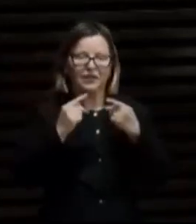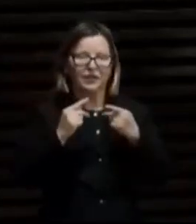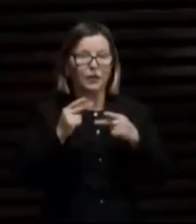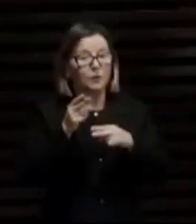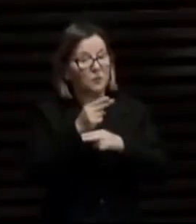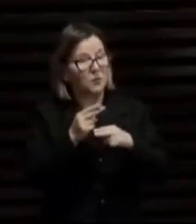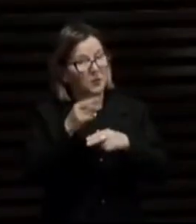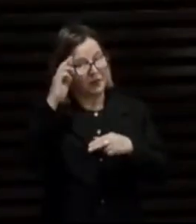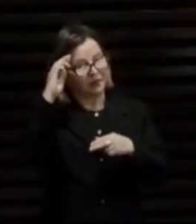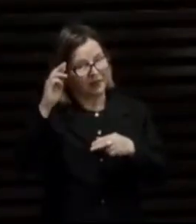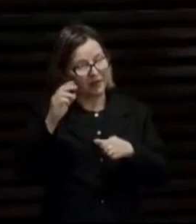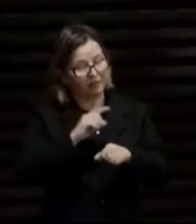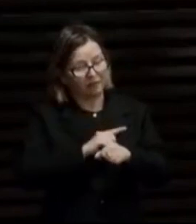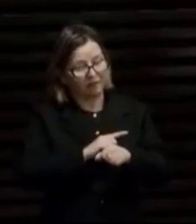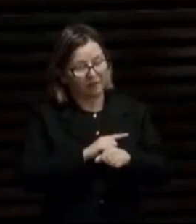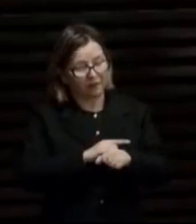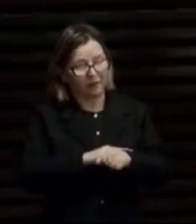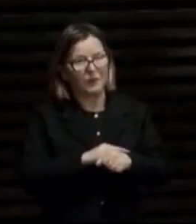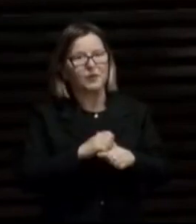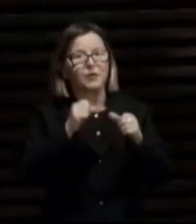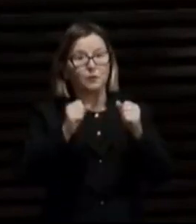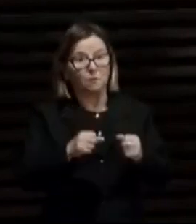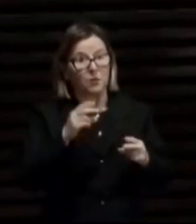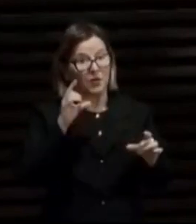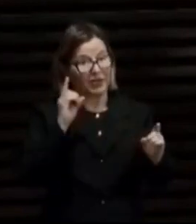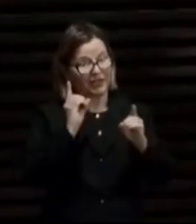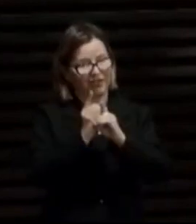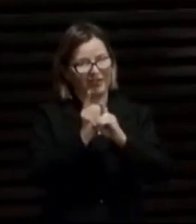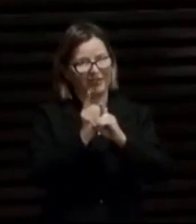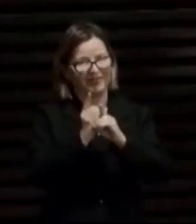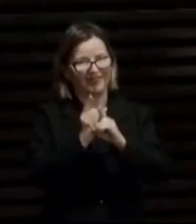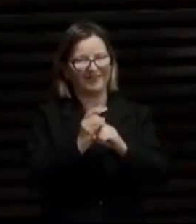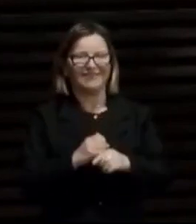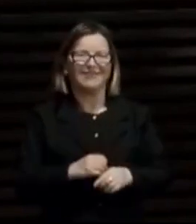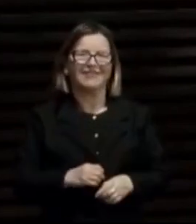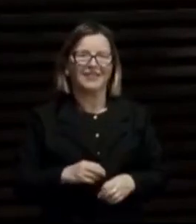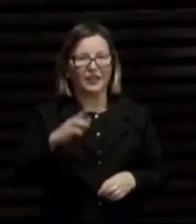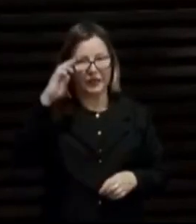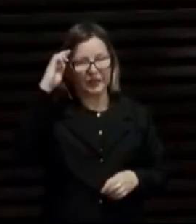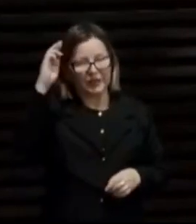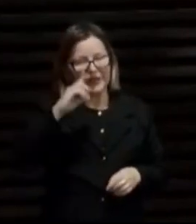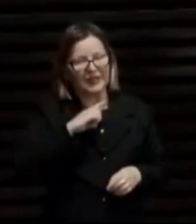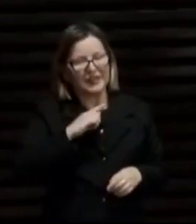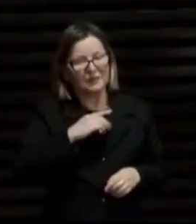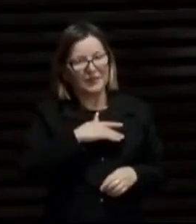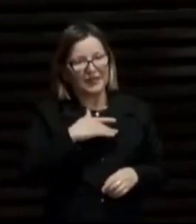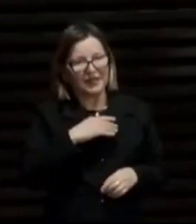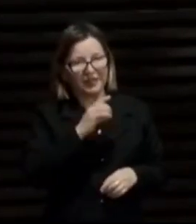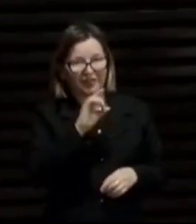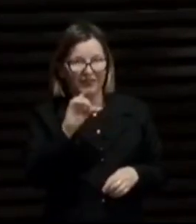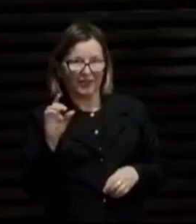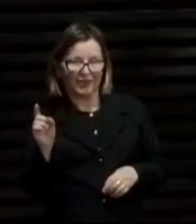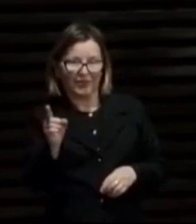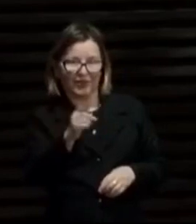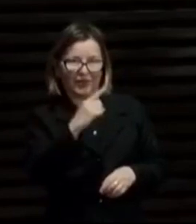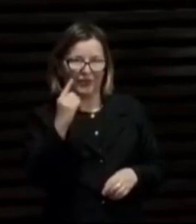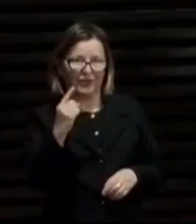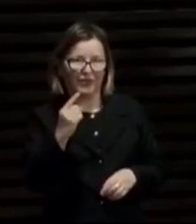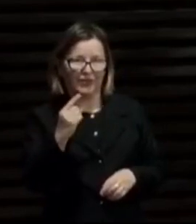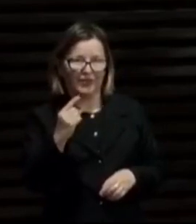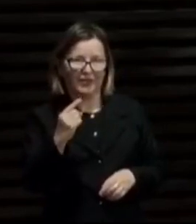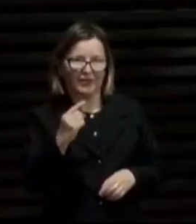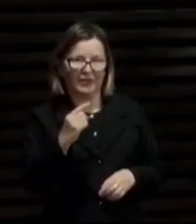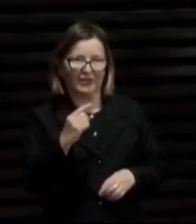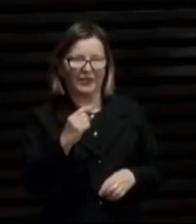o Senhor é hoje, meus irmãos. Então que o Senhor tenha misericórdia de cada um de nós. Que Ele fale aos nossos corações. Que